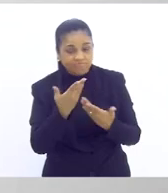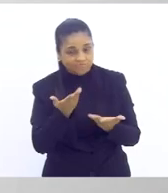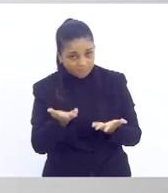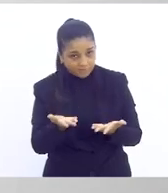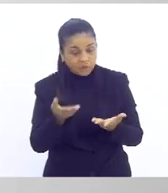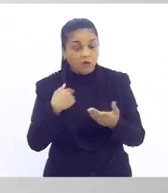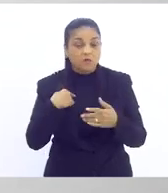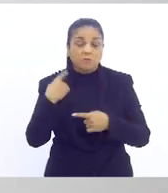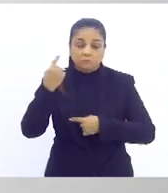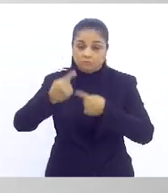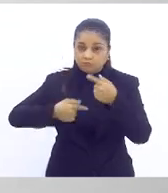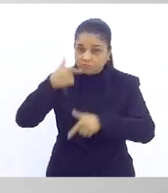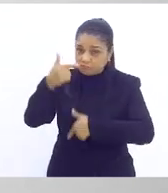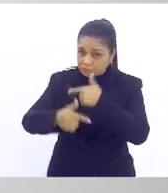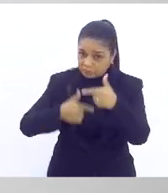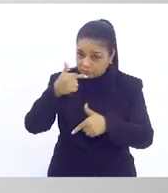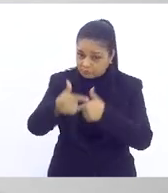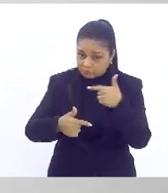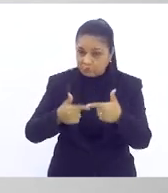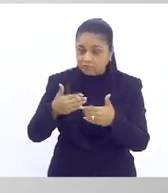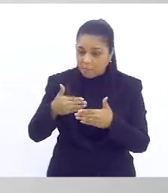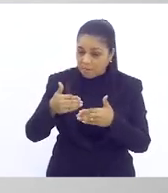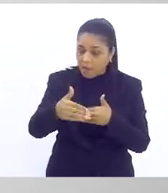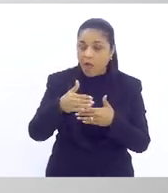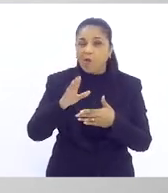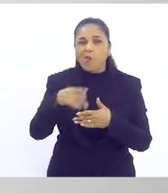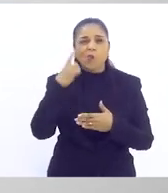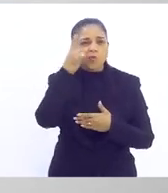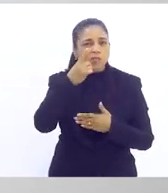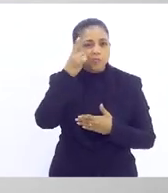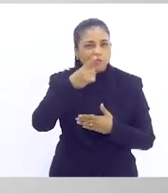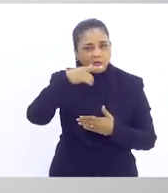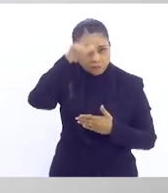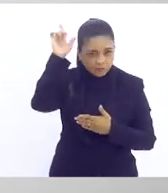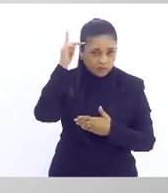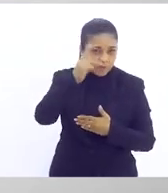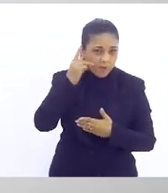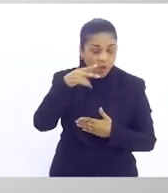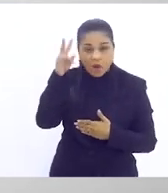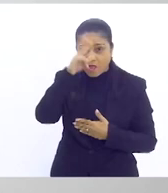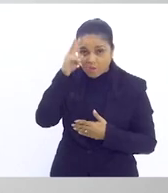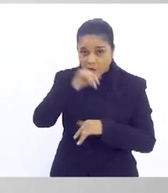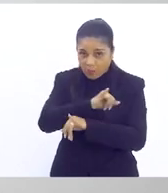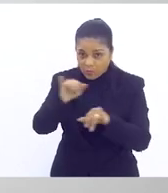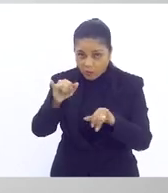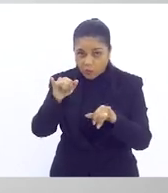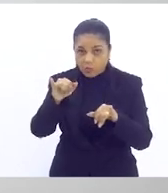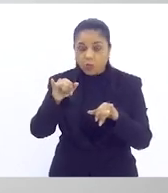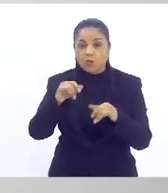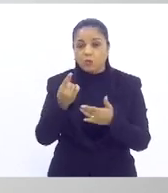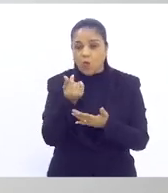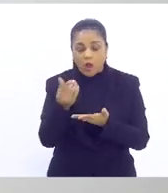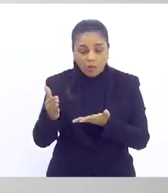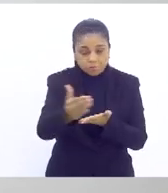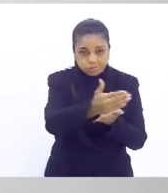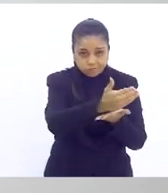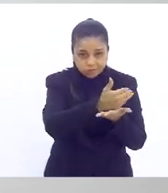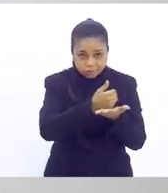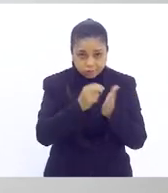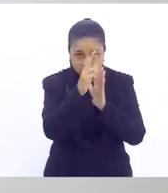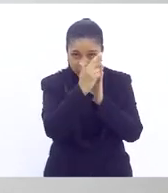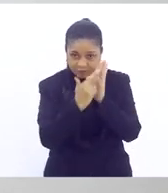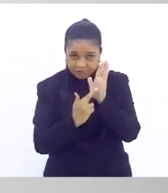frente o próprio Deputado Luiz Paulo lembrou da questão do arcabouço fiscal que é um